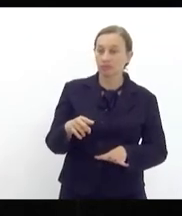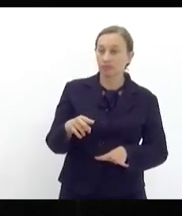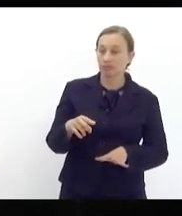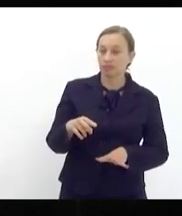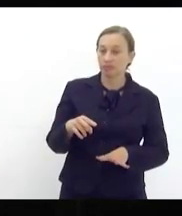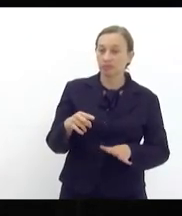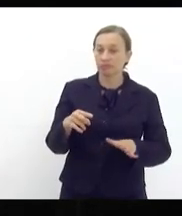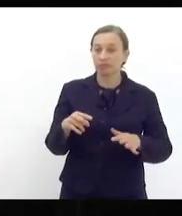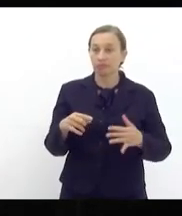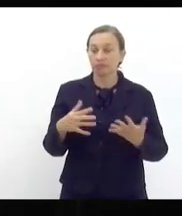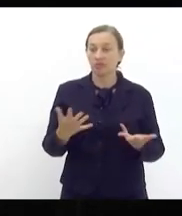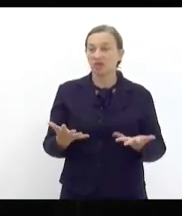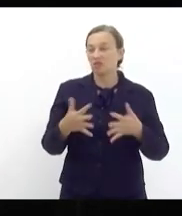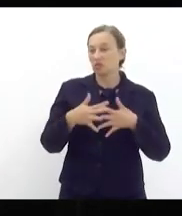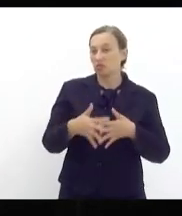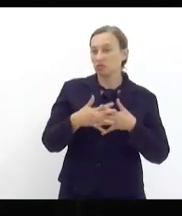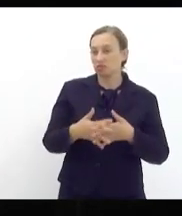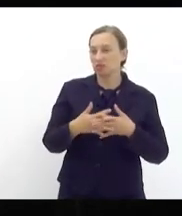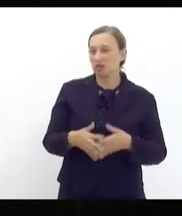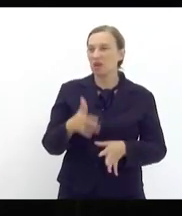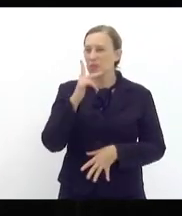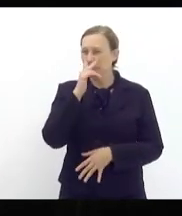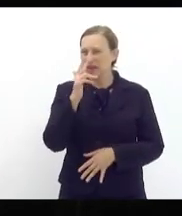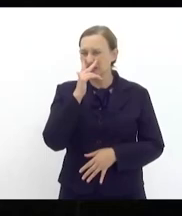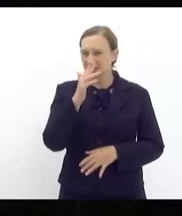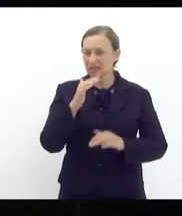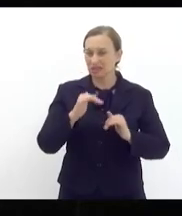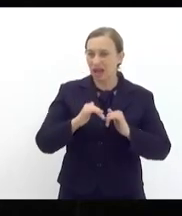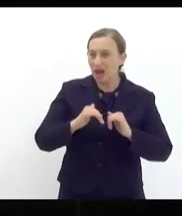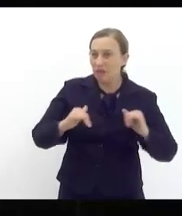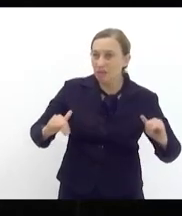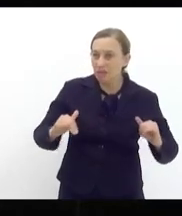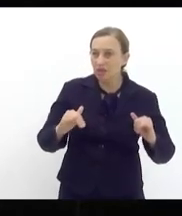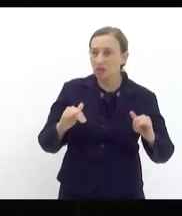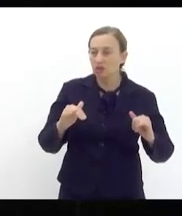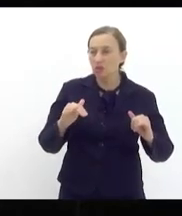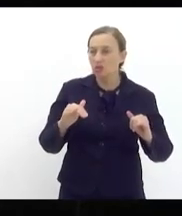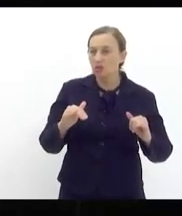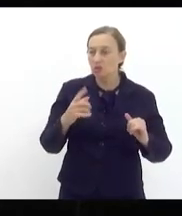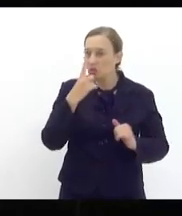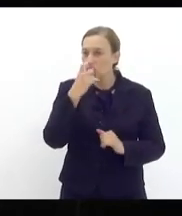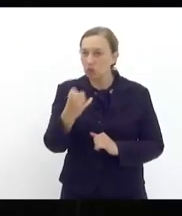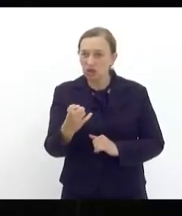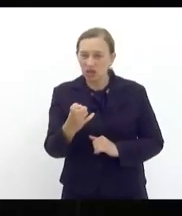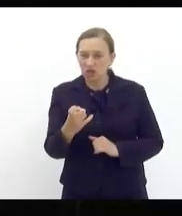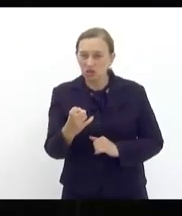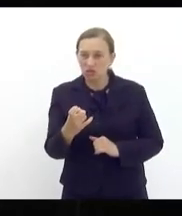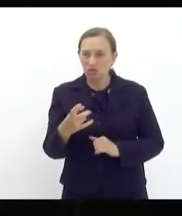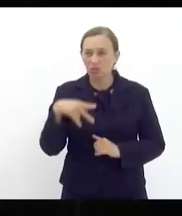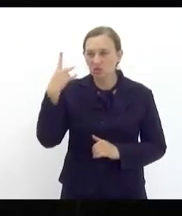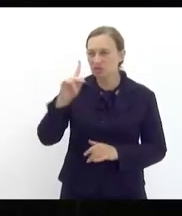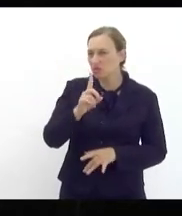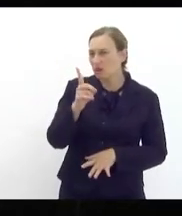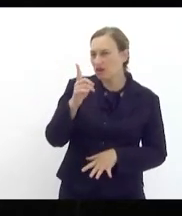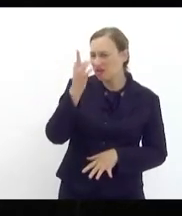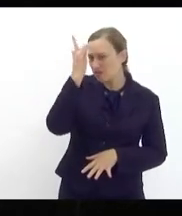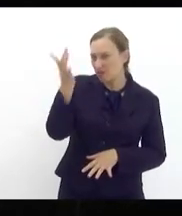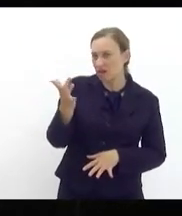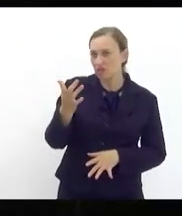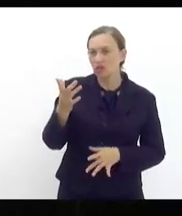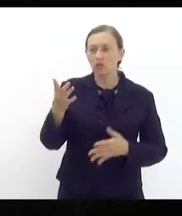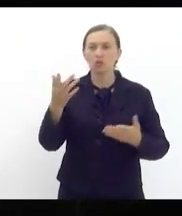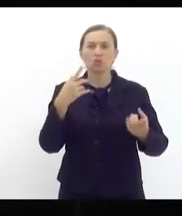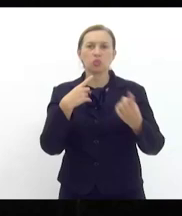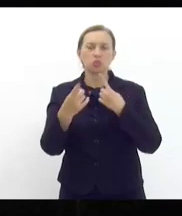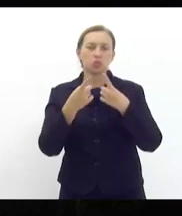parece que abriu o esgoto da política e não é fácil porque o debate que tem que ser um debate de